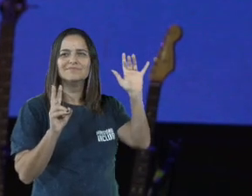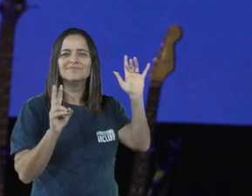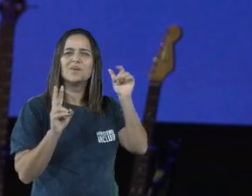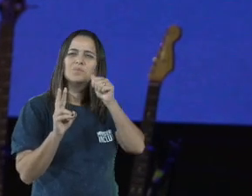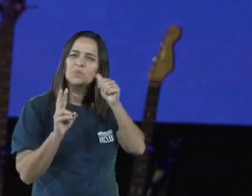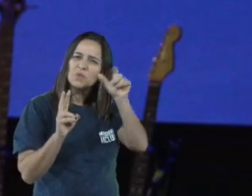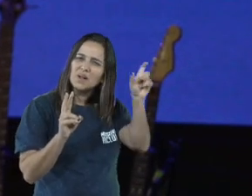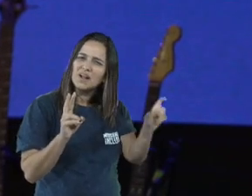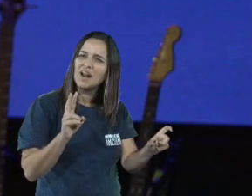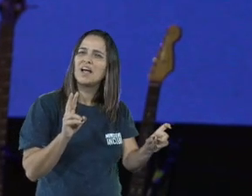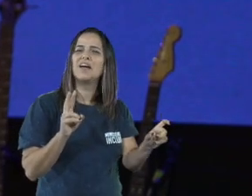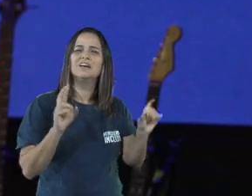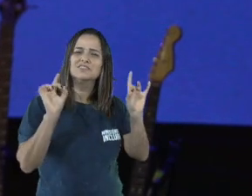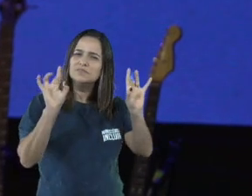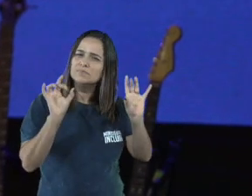tem